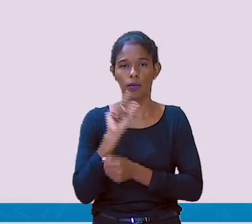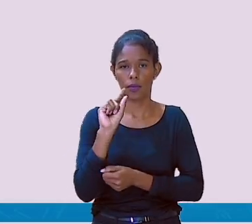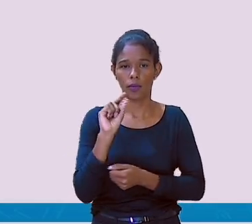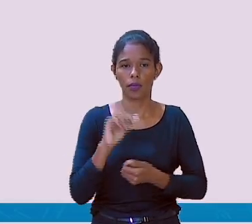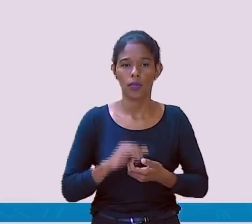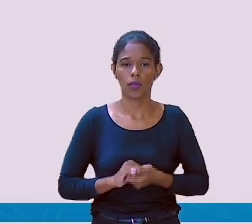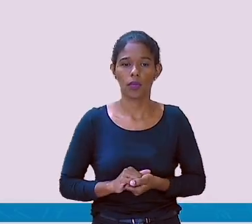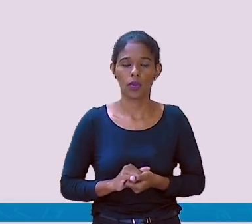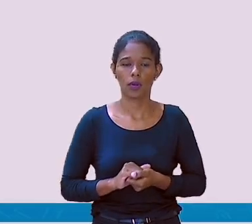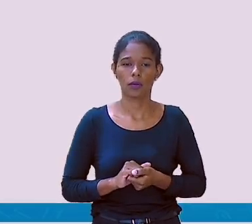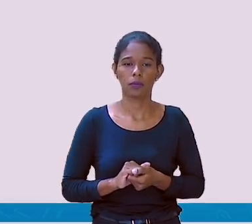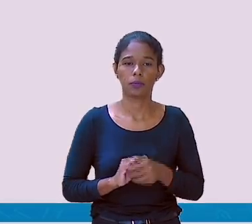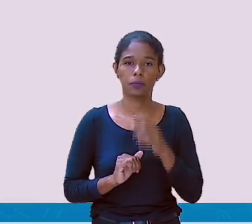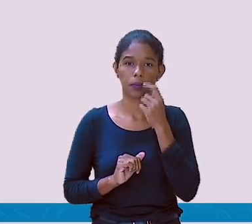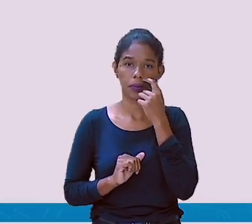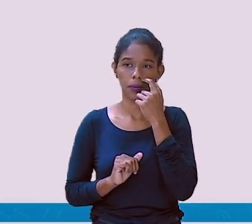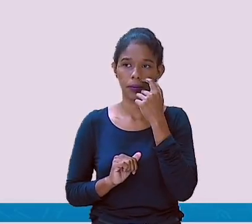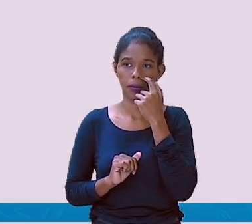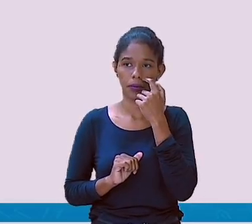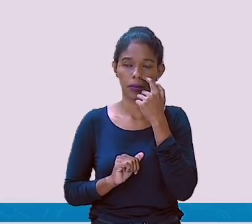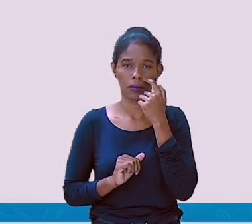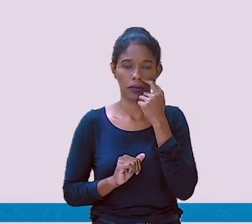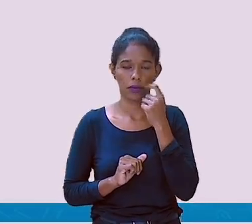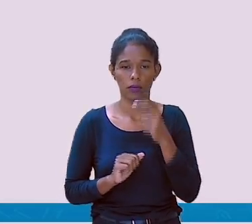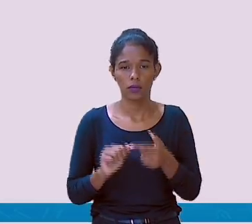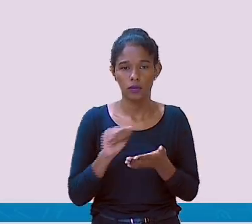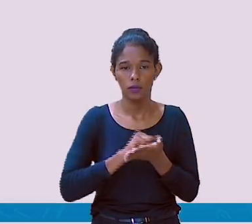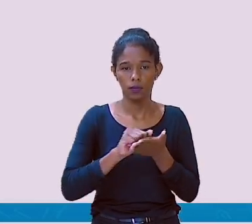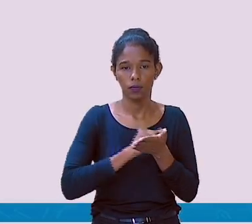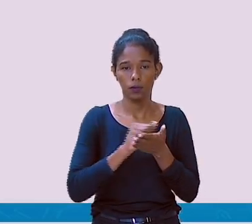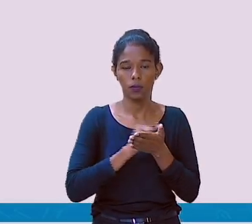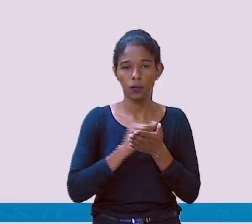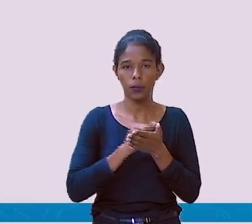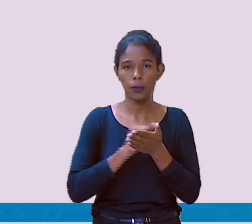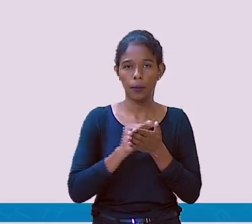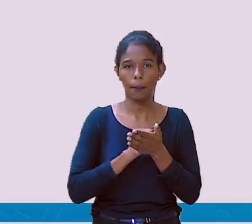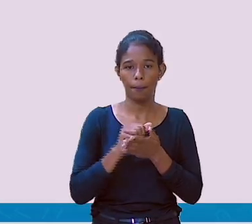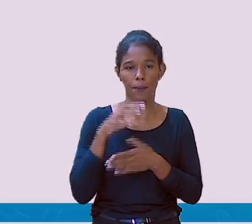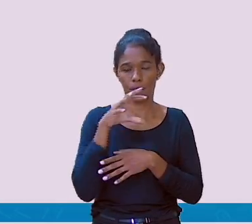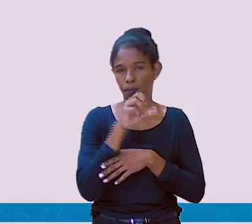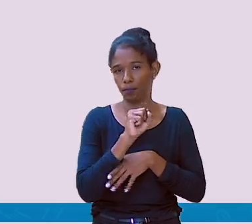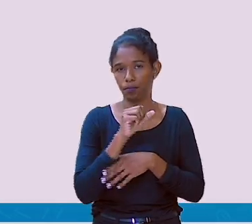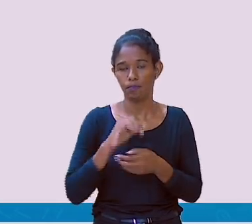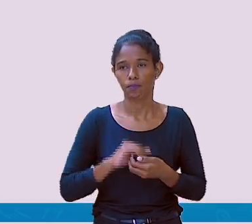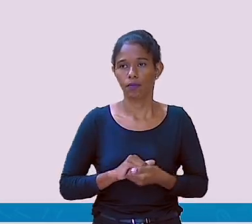Aqui, minha borrachinha. Vamos lá.